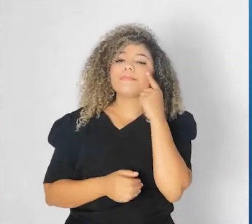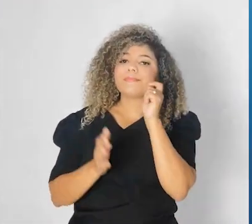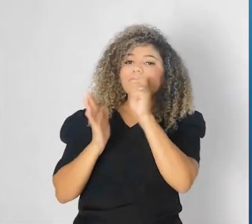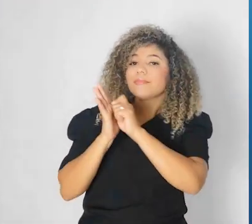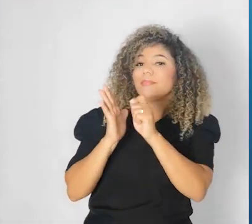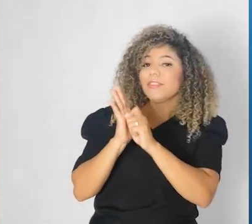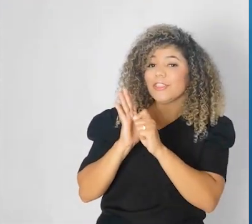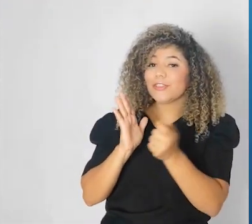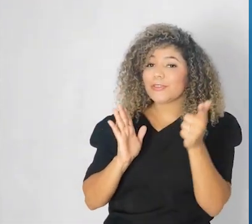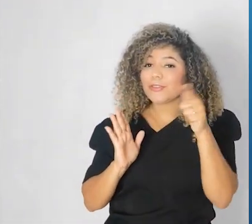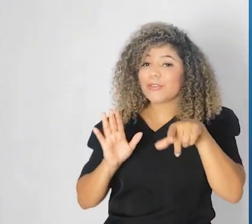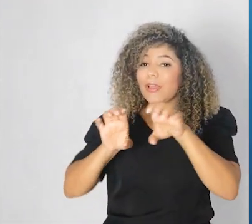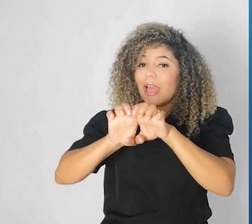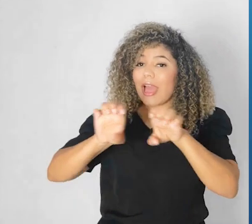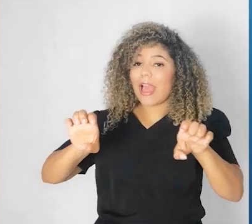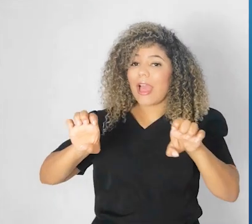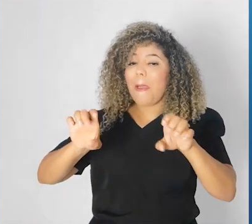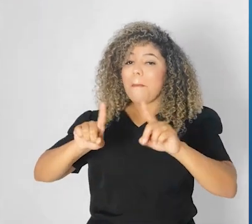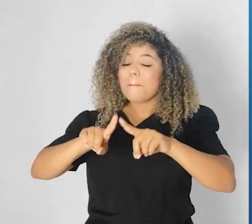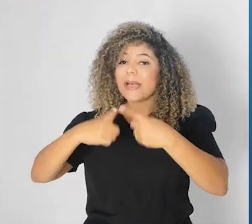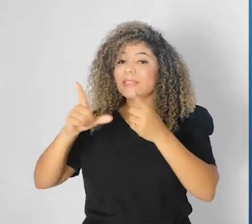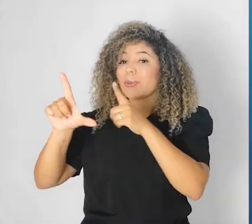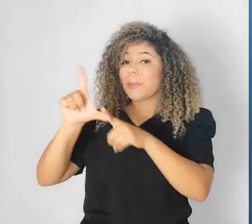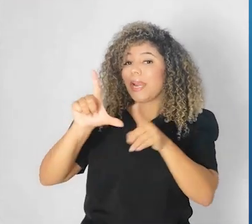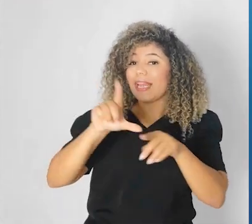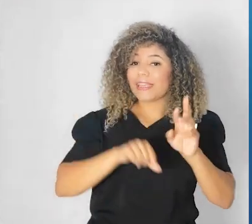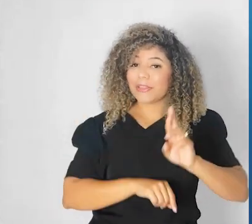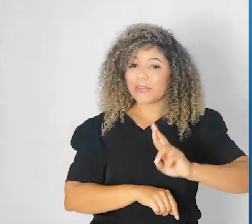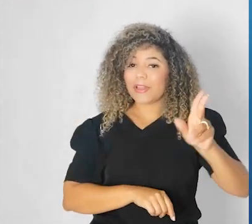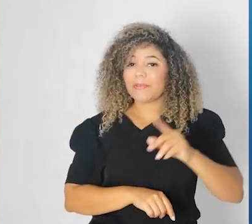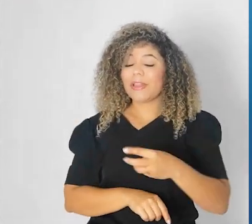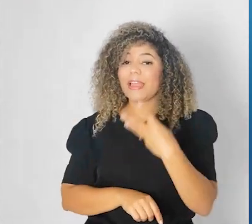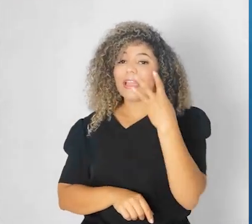mesma equação com incógnitas diferentes. 3a